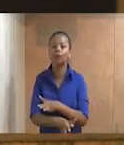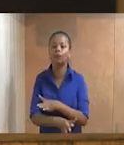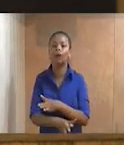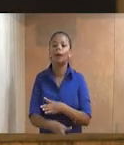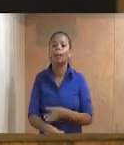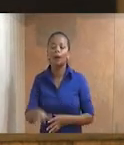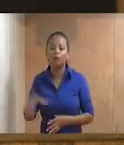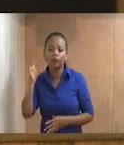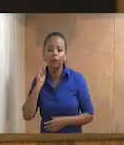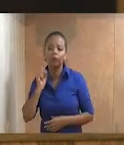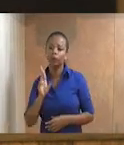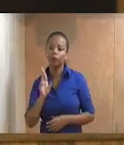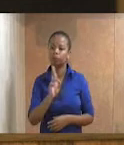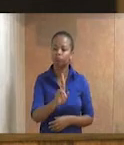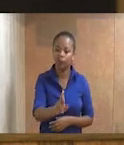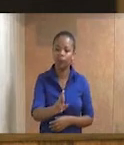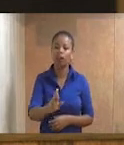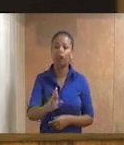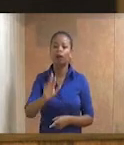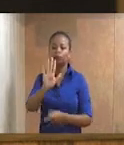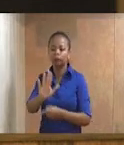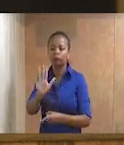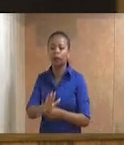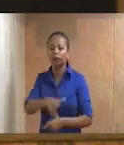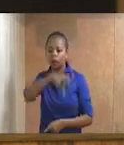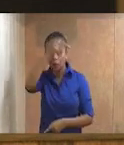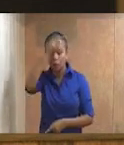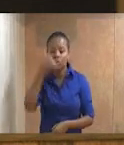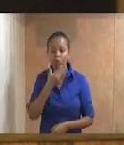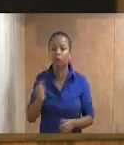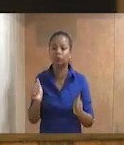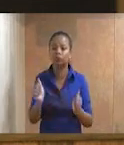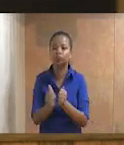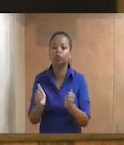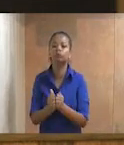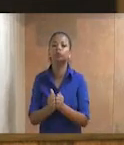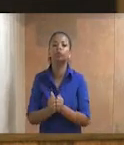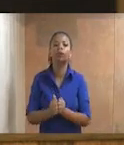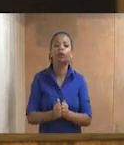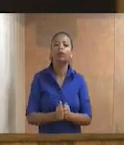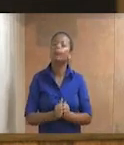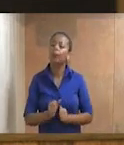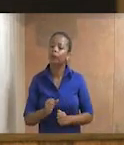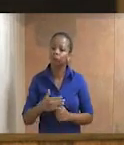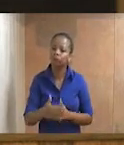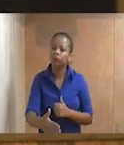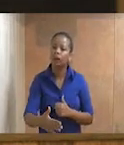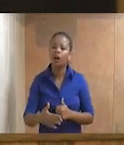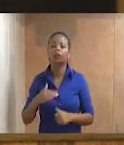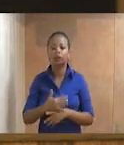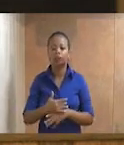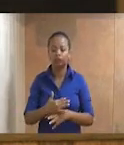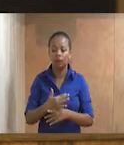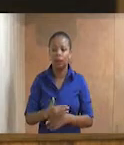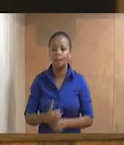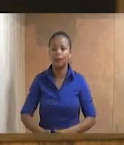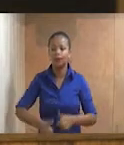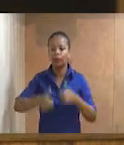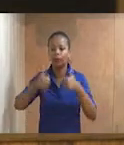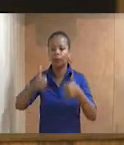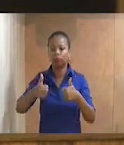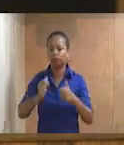junto ao senhor prefeito, nosso gestor dessa cidade, que possamos ajudá-los daquilo que, da melhor maneira, forma